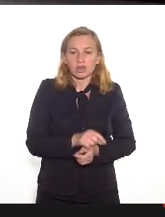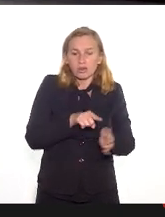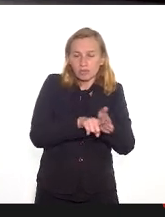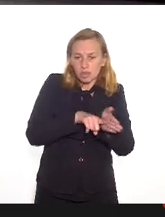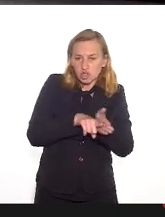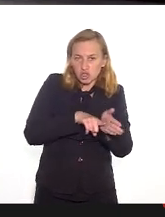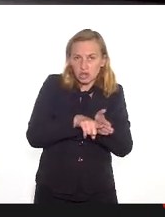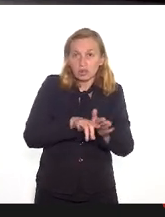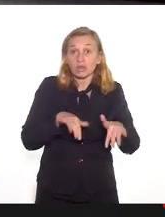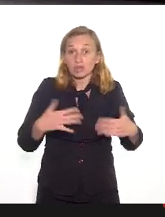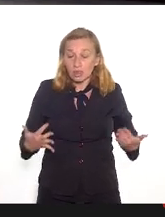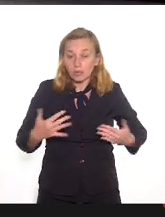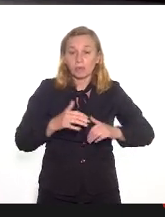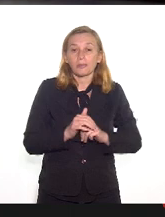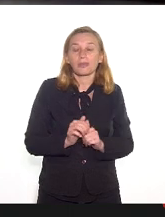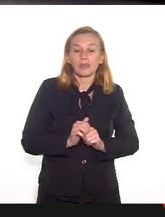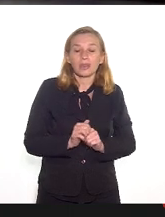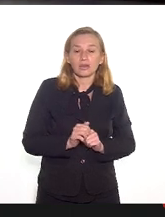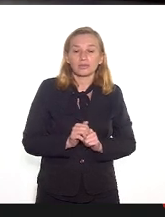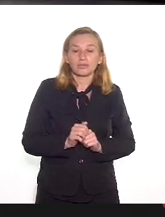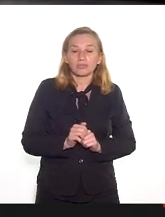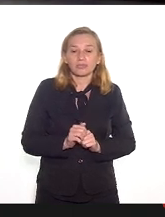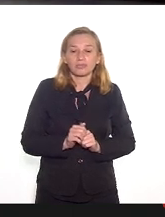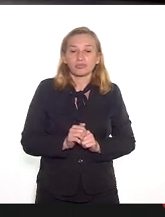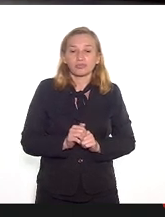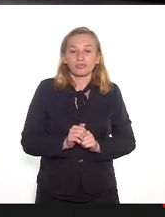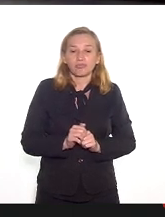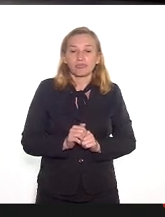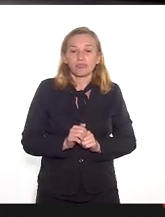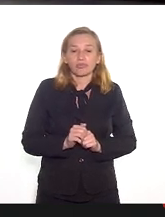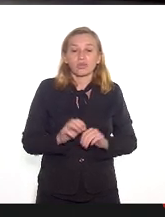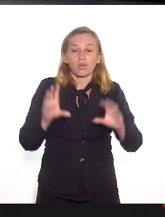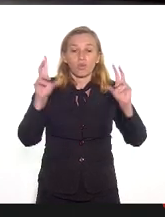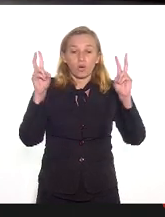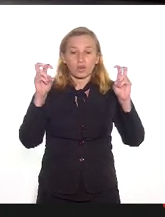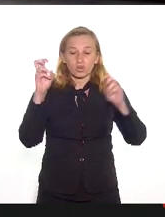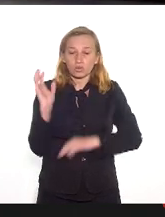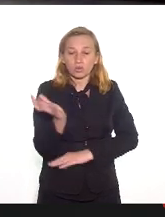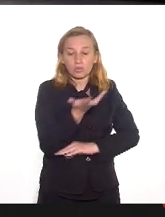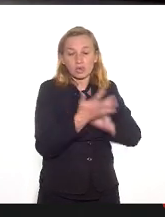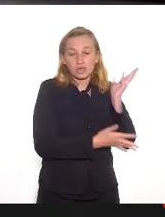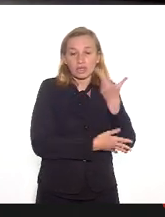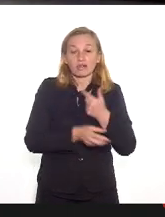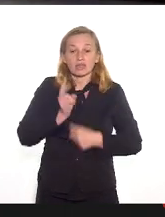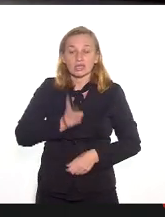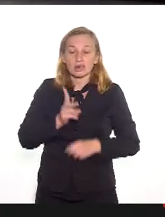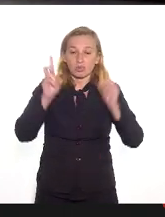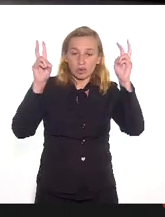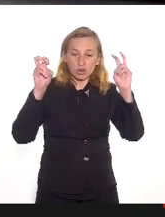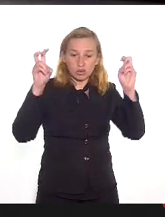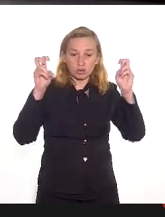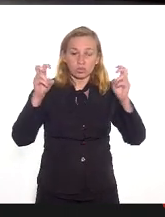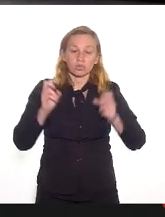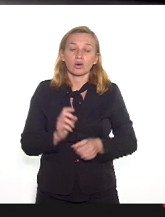pesquisa. Né? Então, cria-se uma jurisprudência muito grande quando a questão ambiental sempre foi uma questão que causava um